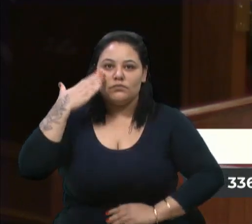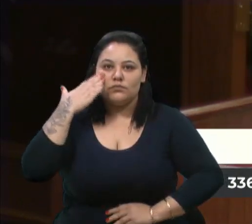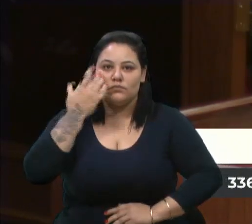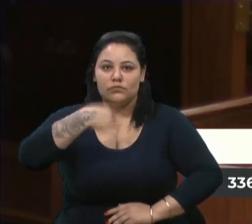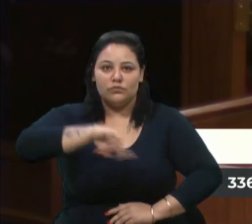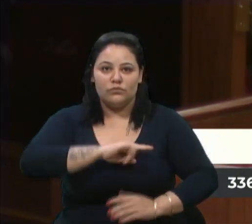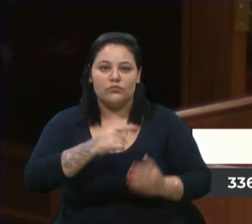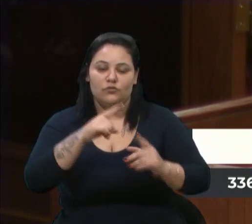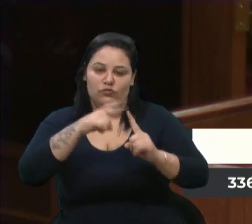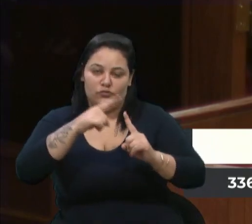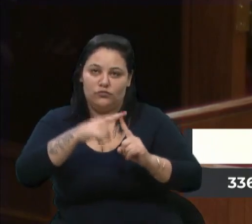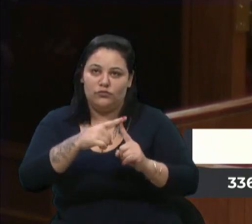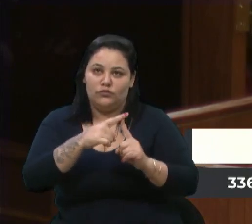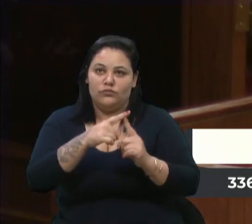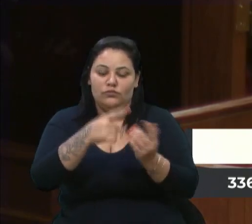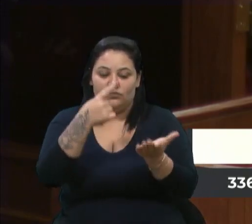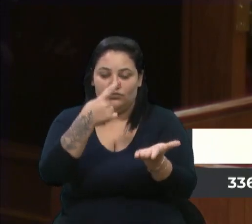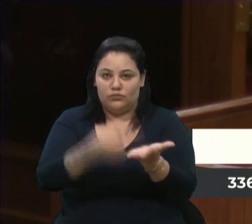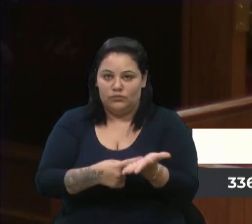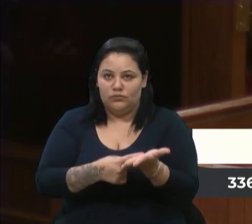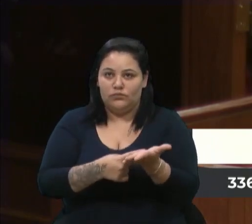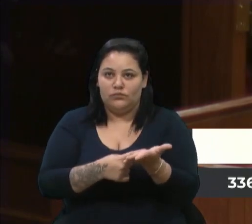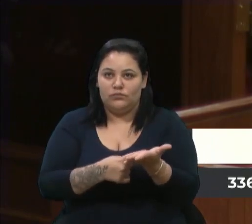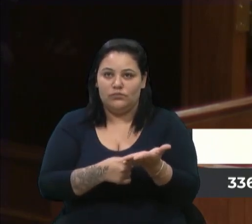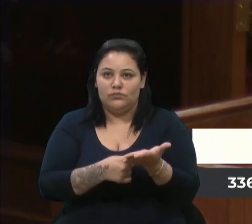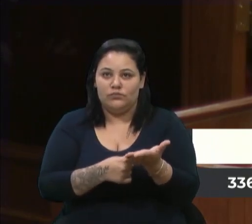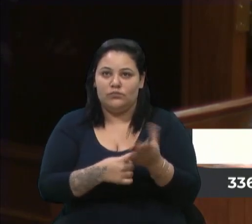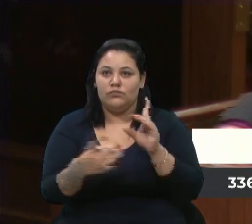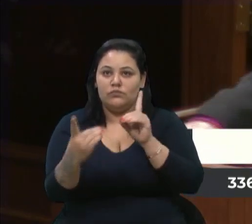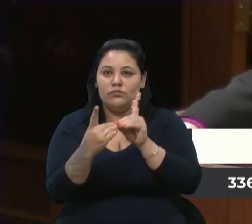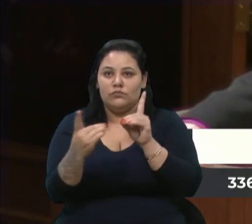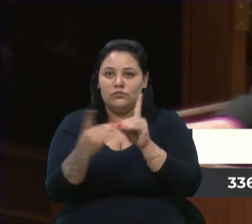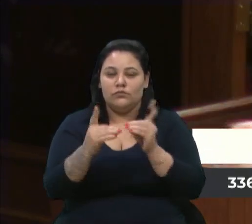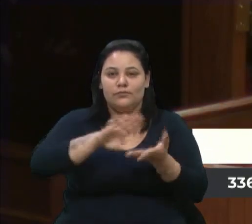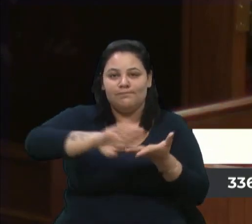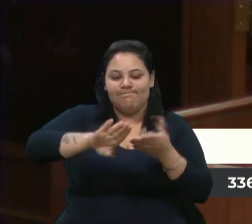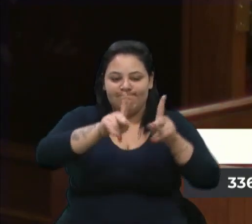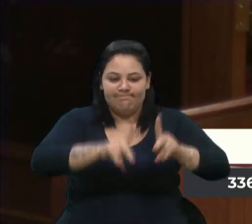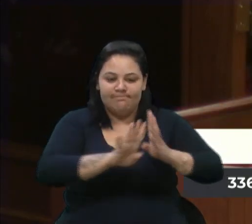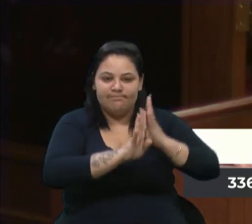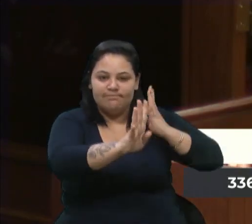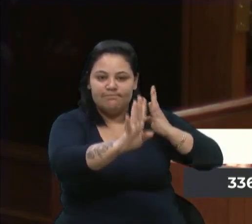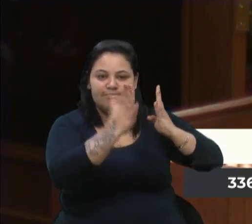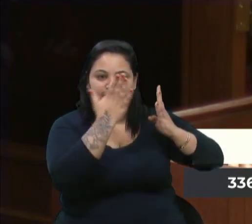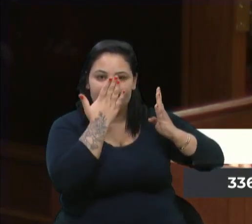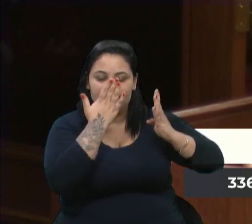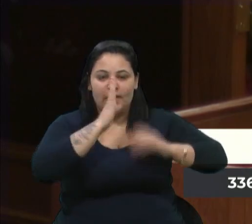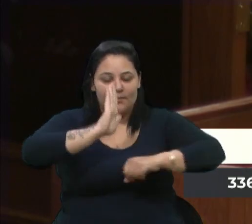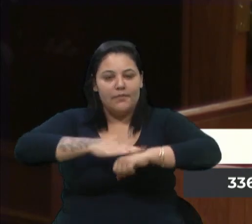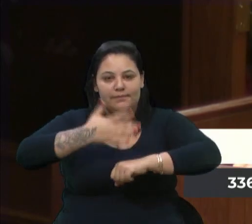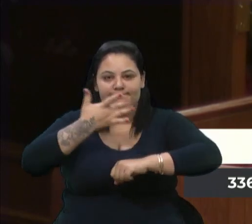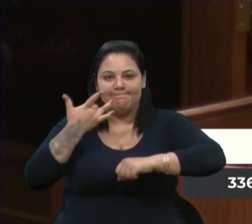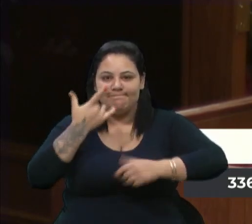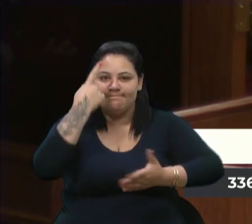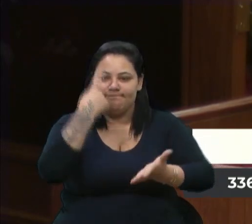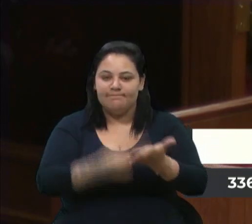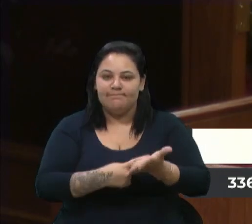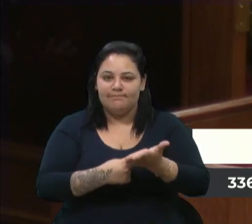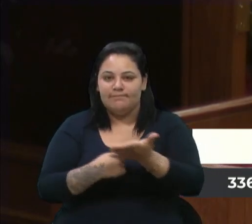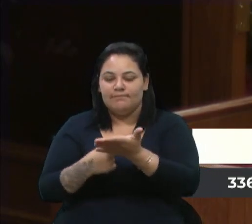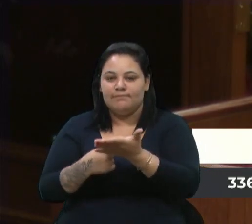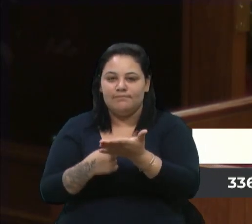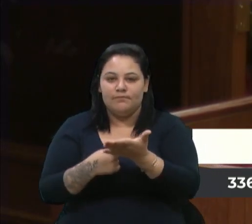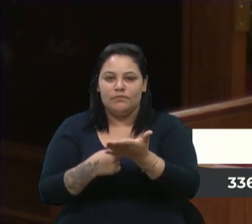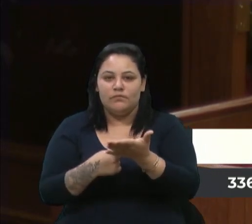as pessoas da frente da unidade básica de saúde, onde ficará mais fácil eles agendar através